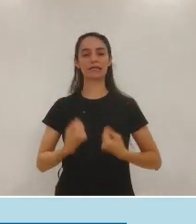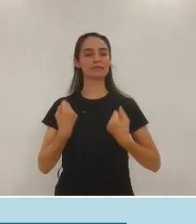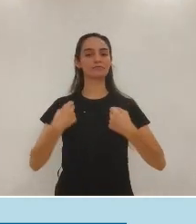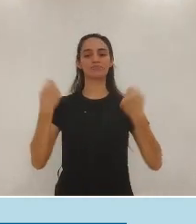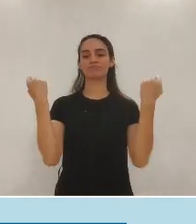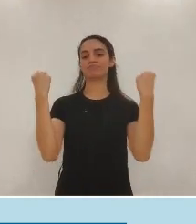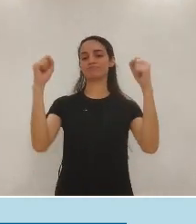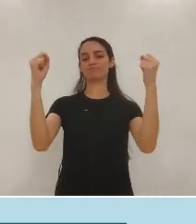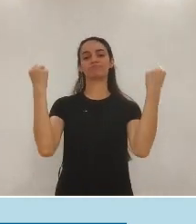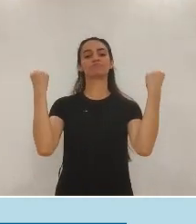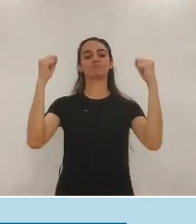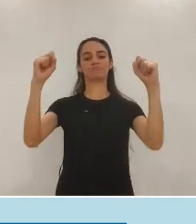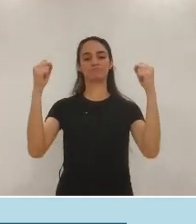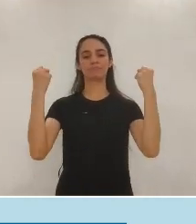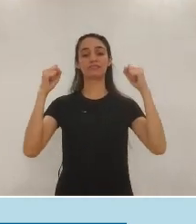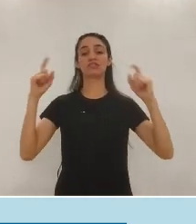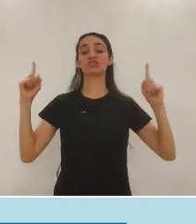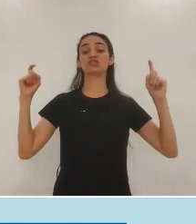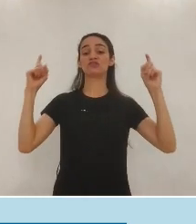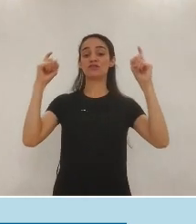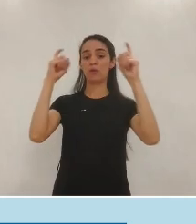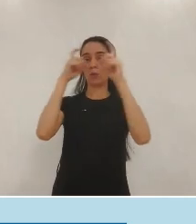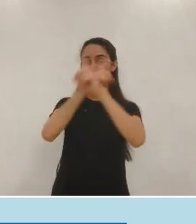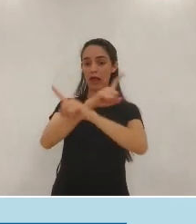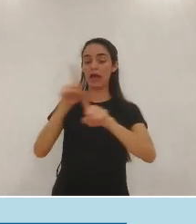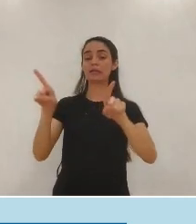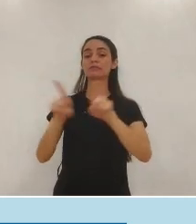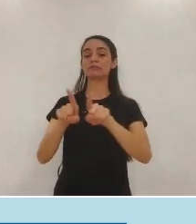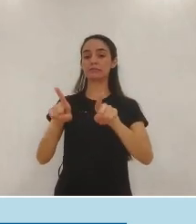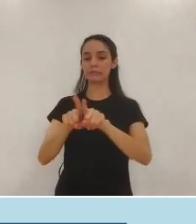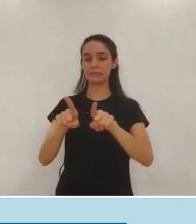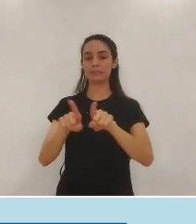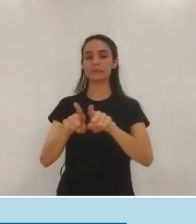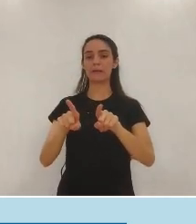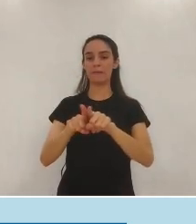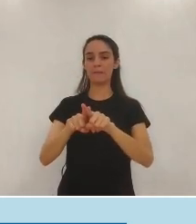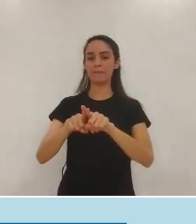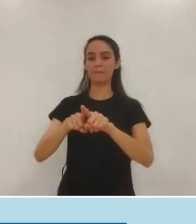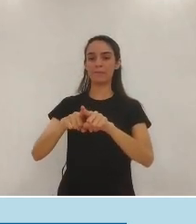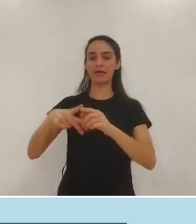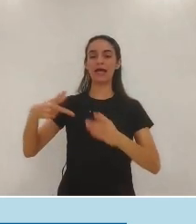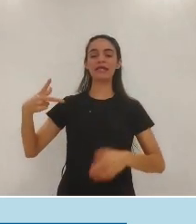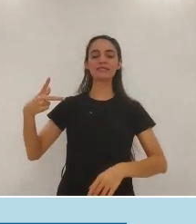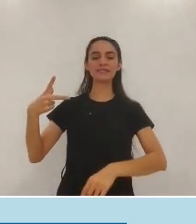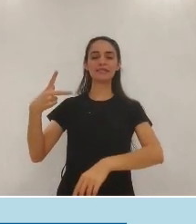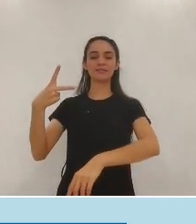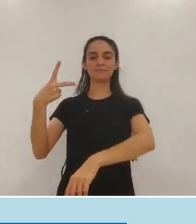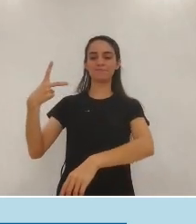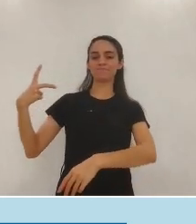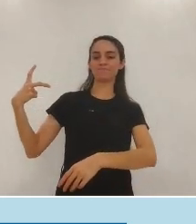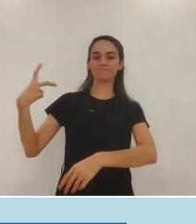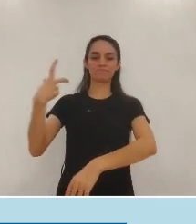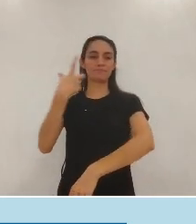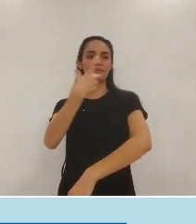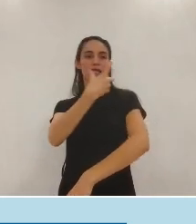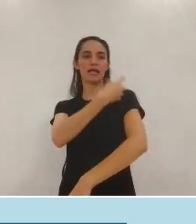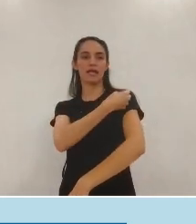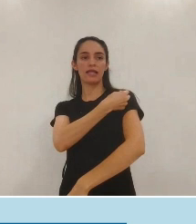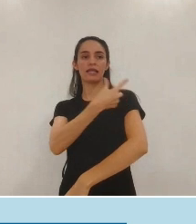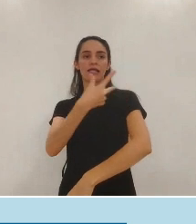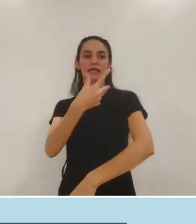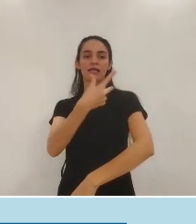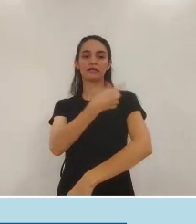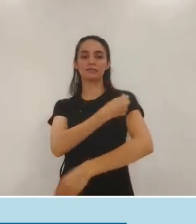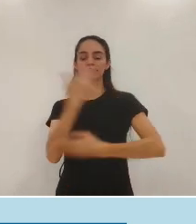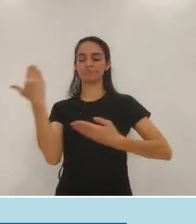dificuldades com anestesias e risco aumentados em procedimentos médicos. Pessoas